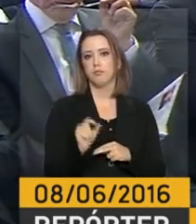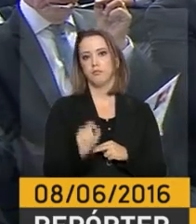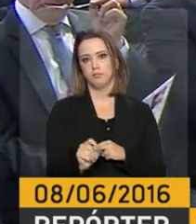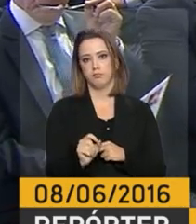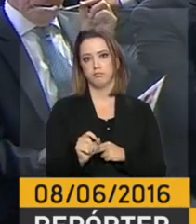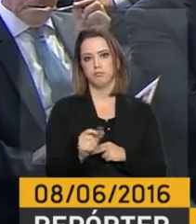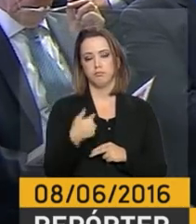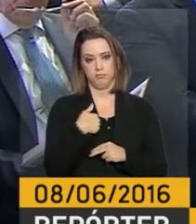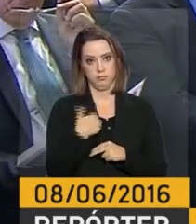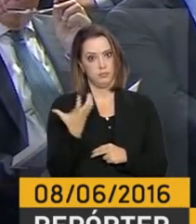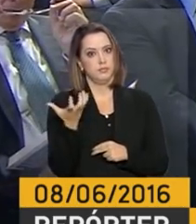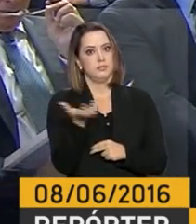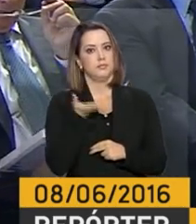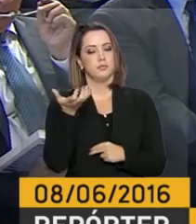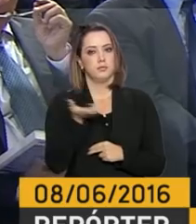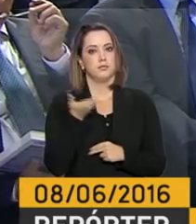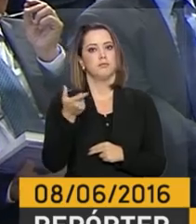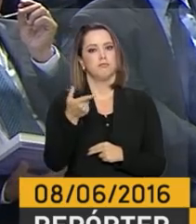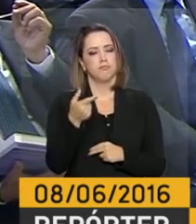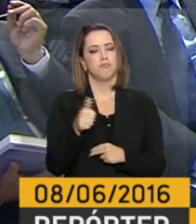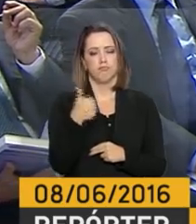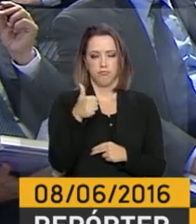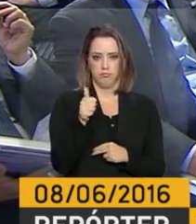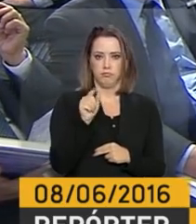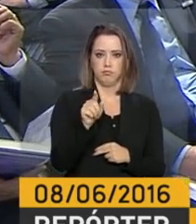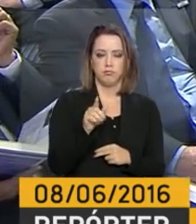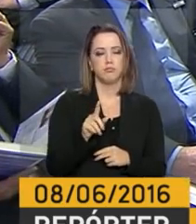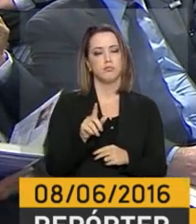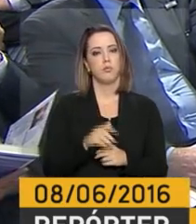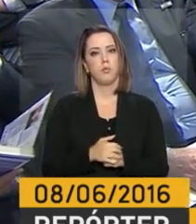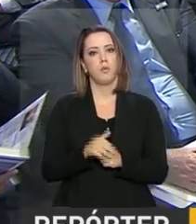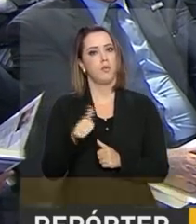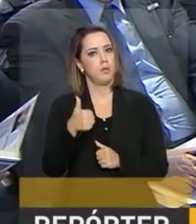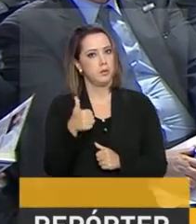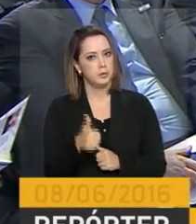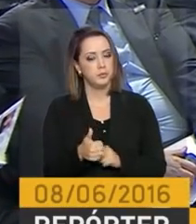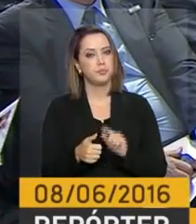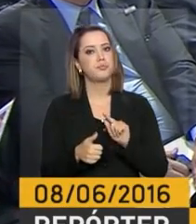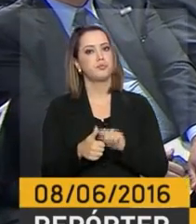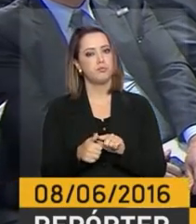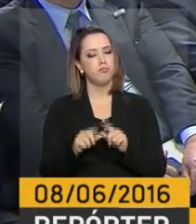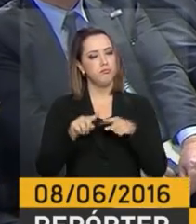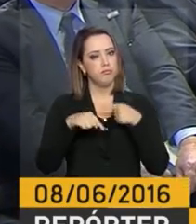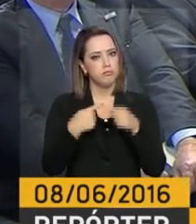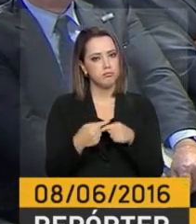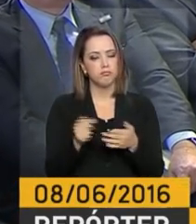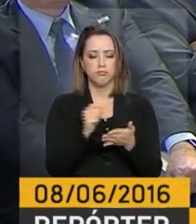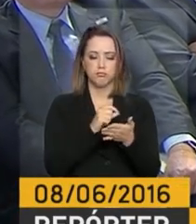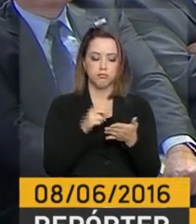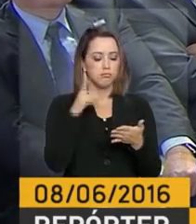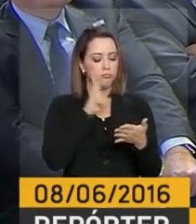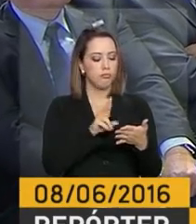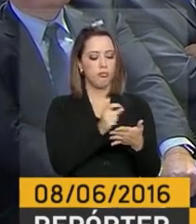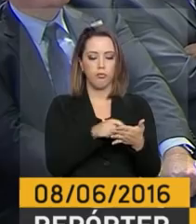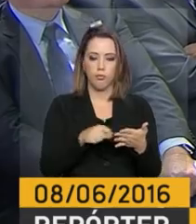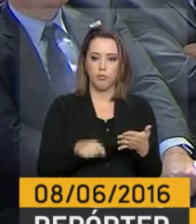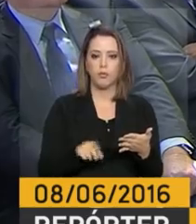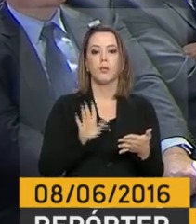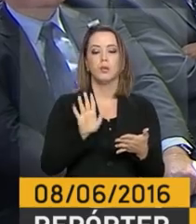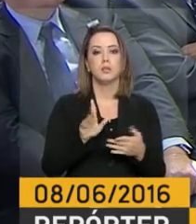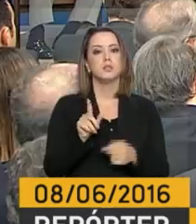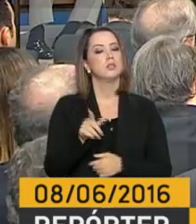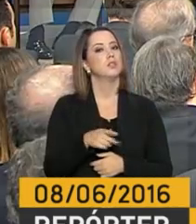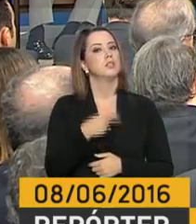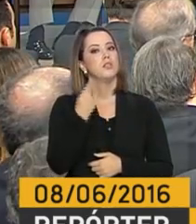eu quero primeiramente antes de adentrar ao que escrevir para falar hoje Presidente